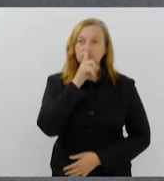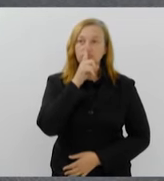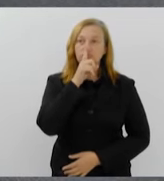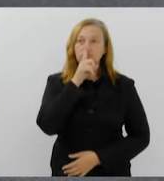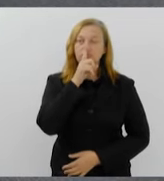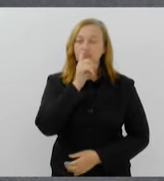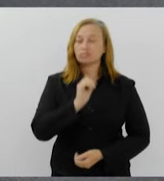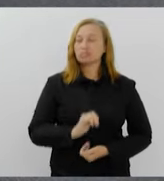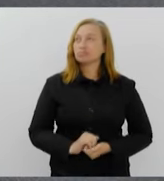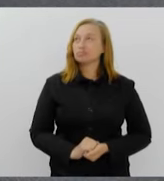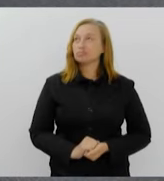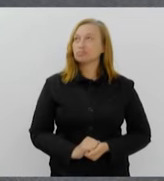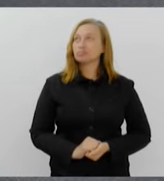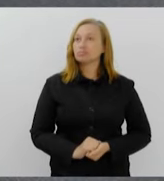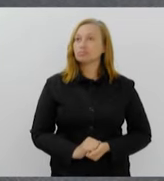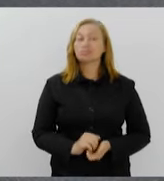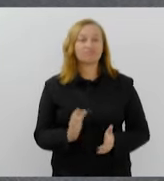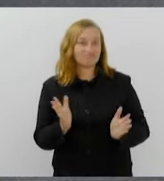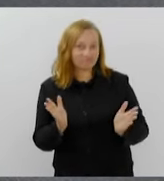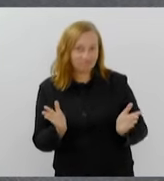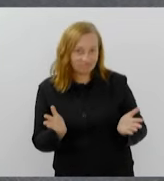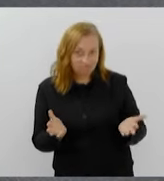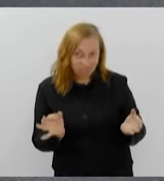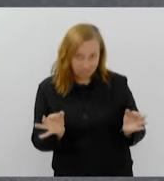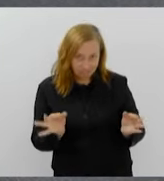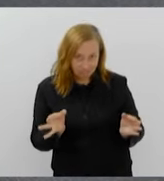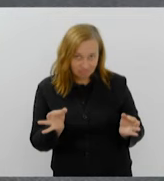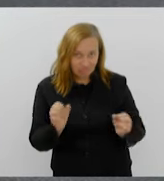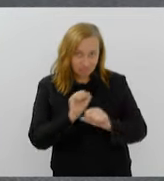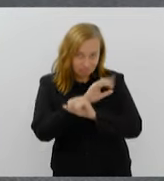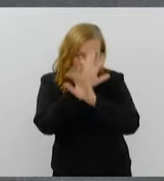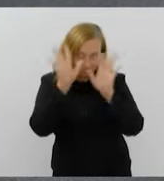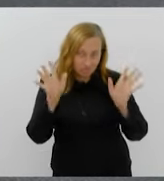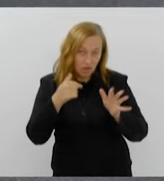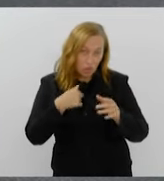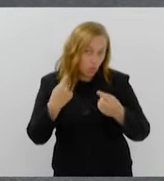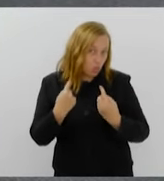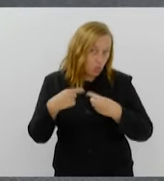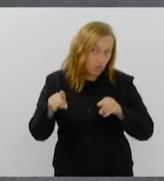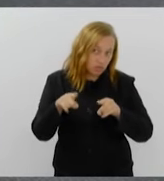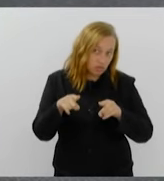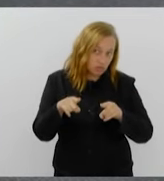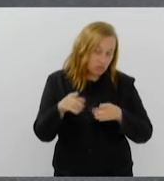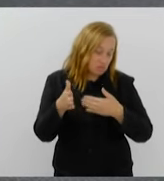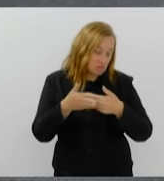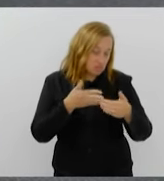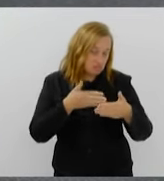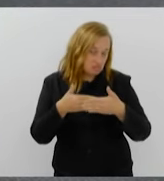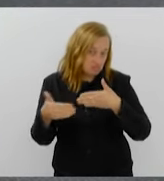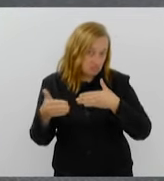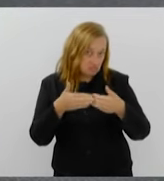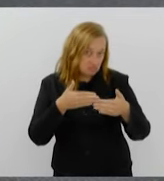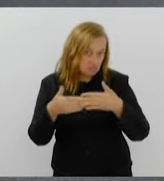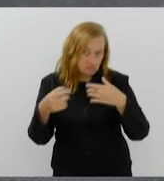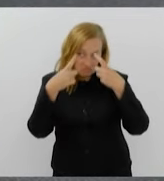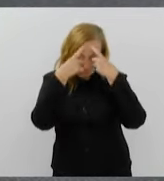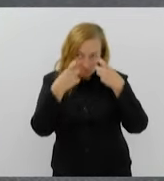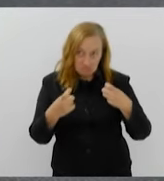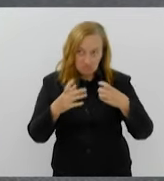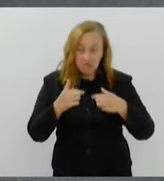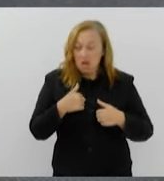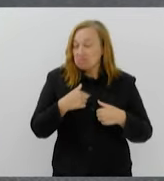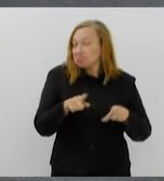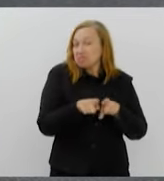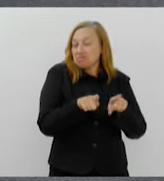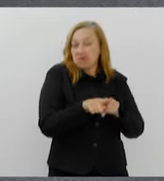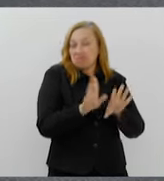fica aqui n Óbvio deixando claro que eu sou contra a qualquer Eu também ato de violência nunca me envolvi